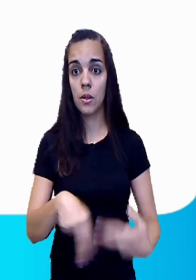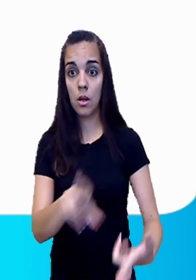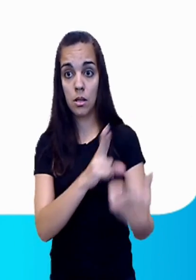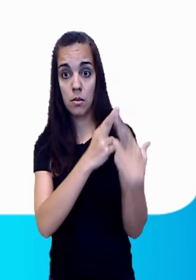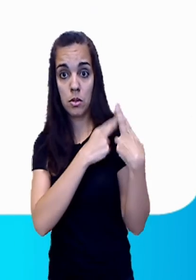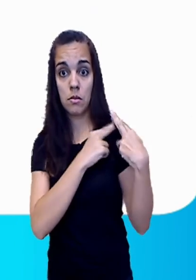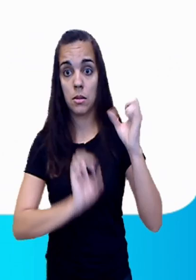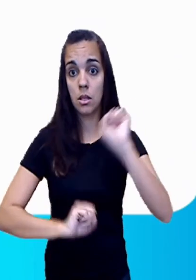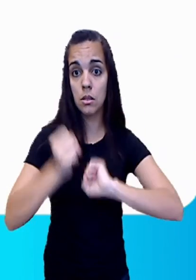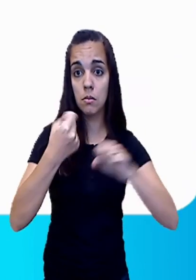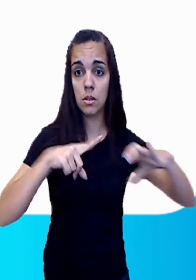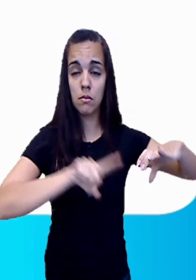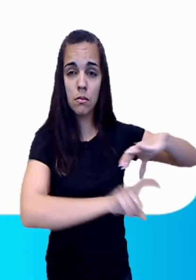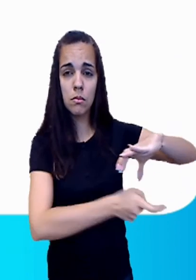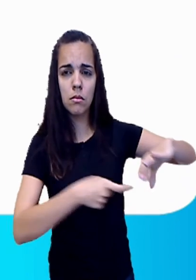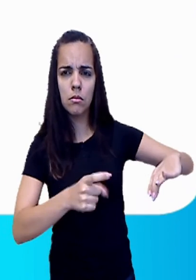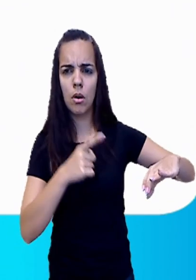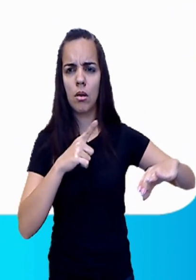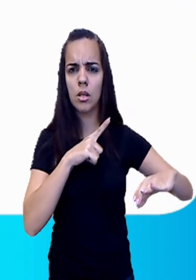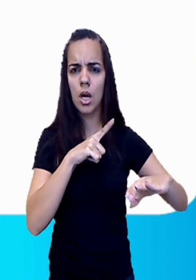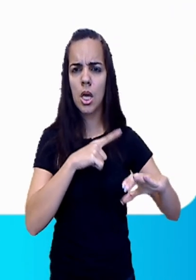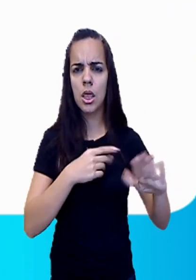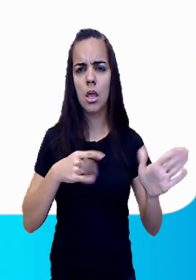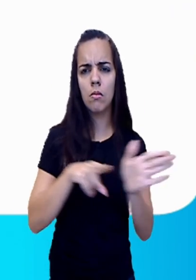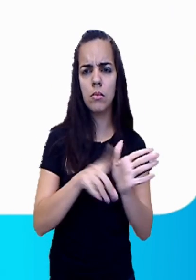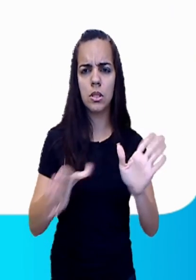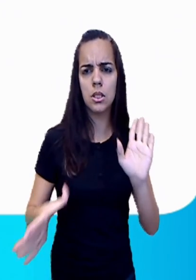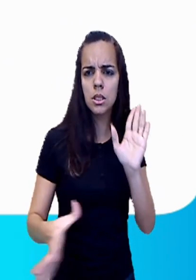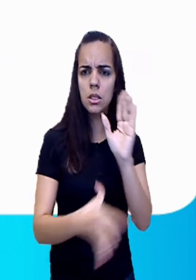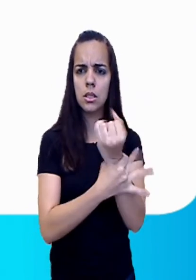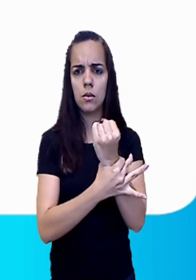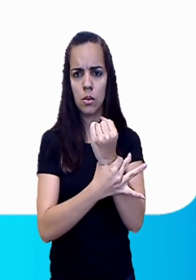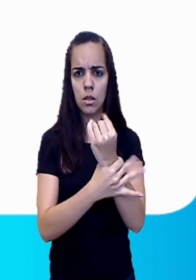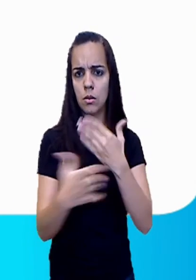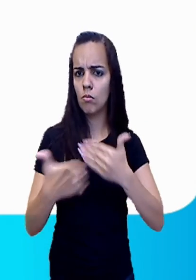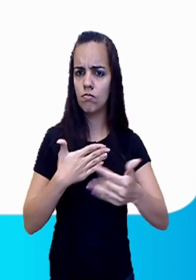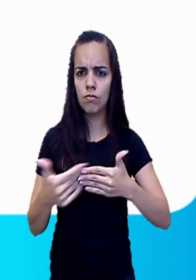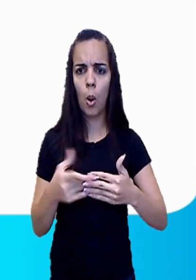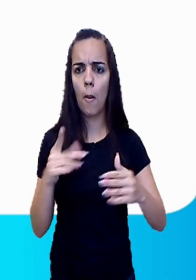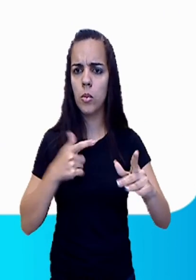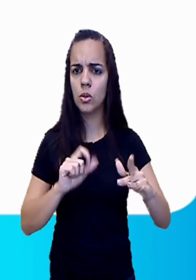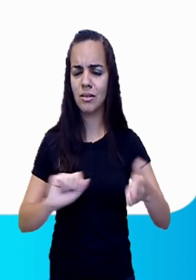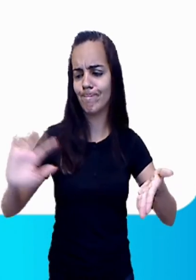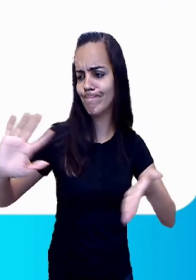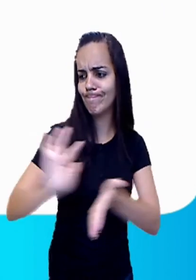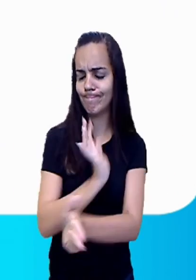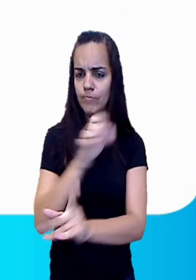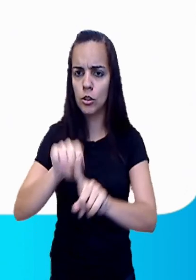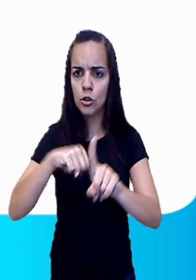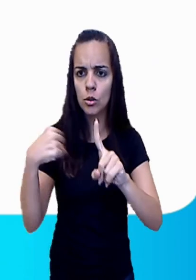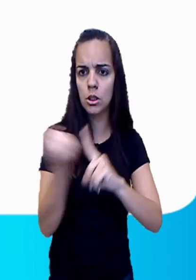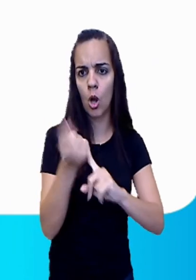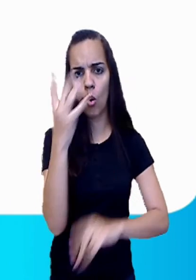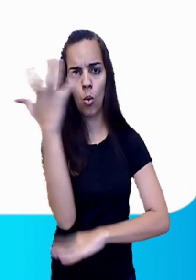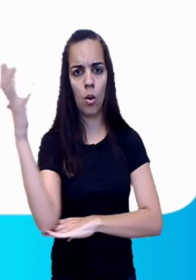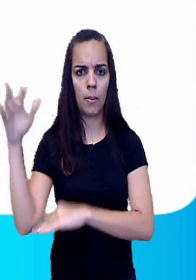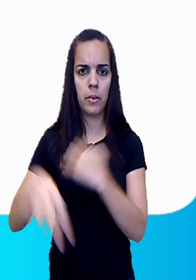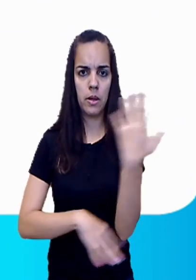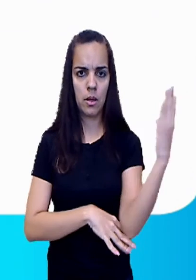as empresas que não fazem a mineração adequada de forma correta. E é de responsabilidade das